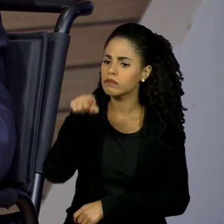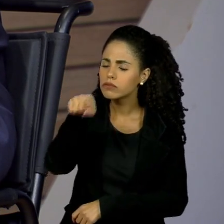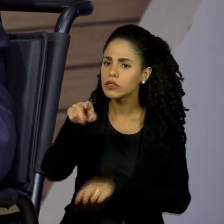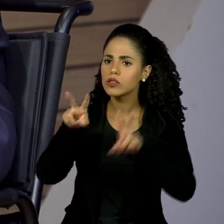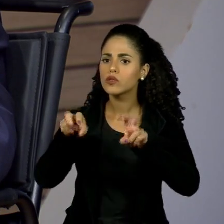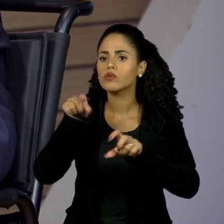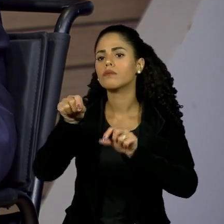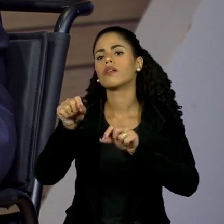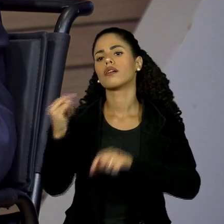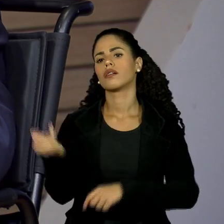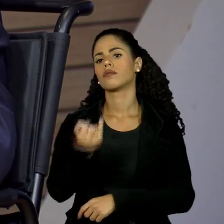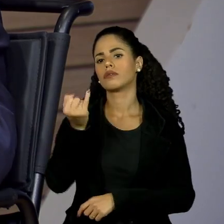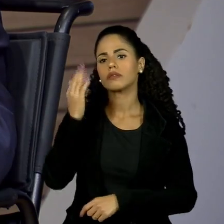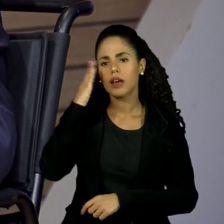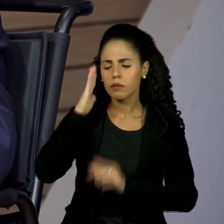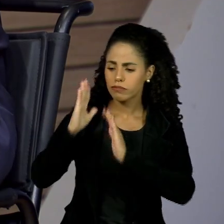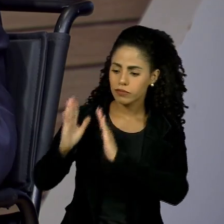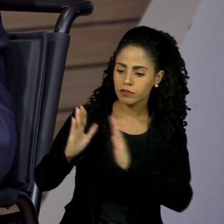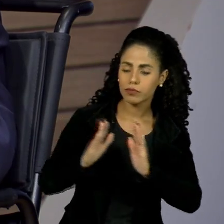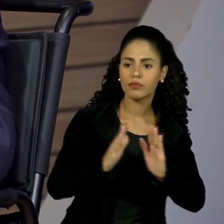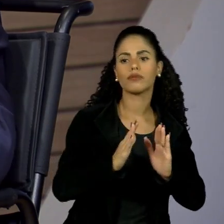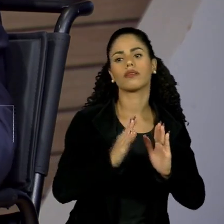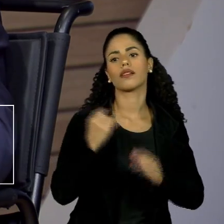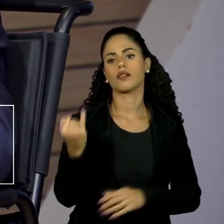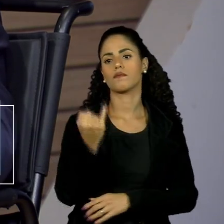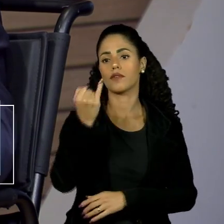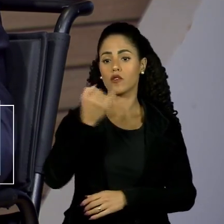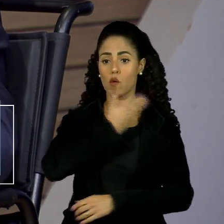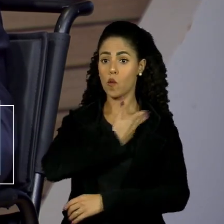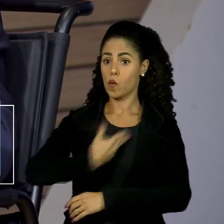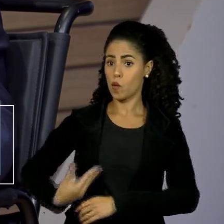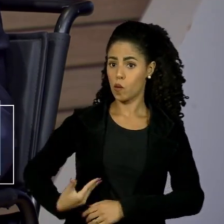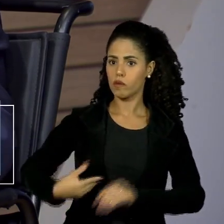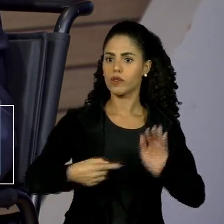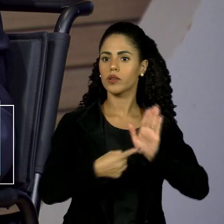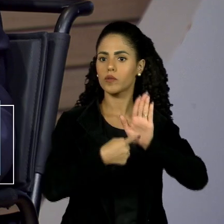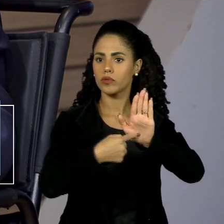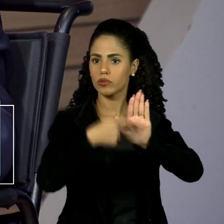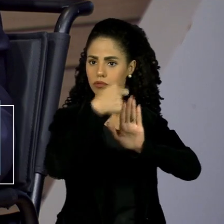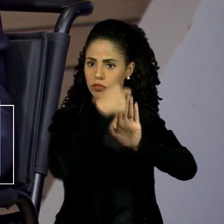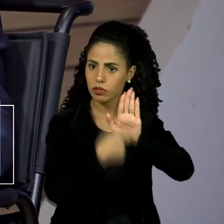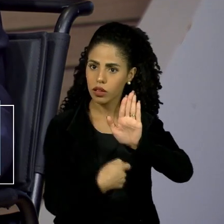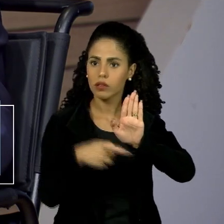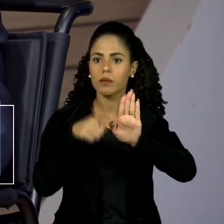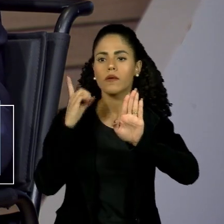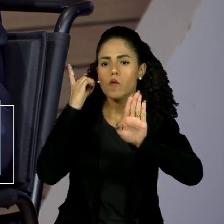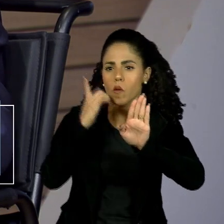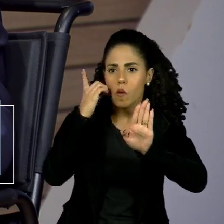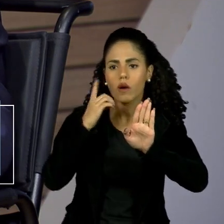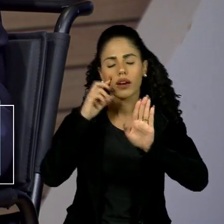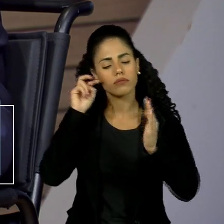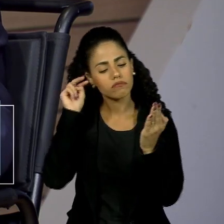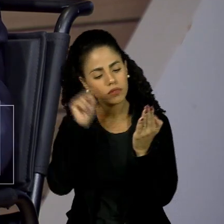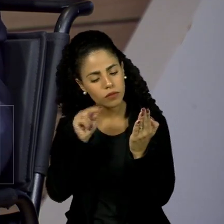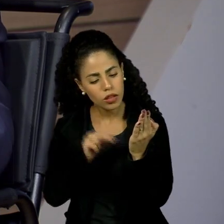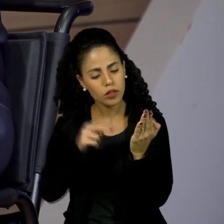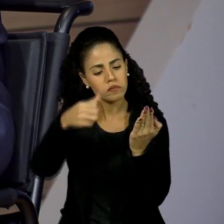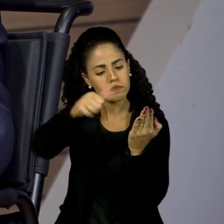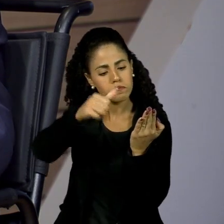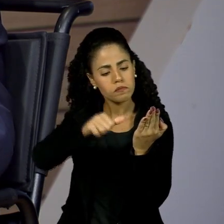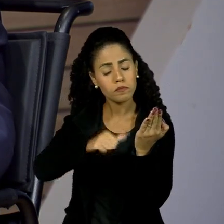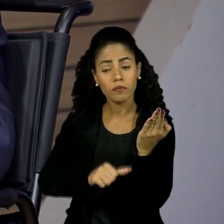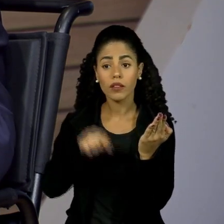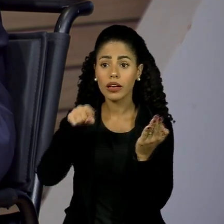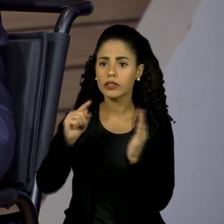Esses valores são fruto de um processo democrático, onde o governo apresentou e o Congresso se debruçou, e eu acho que